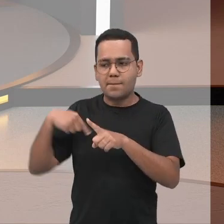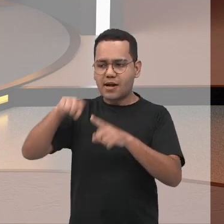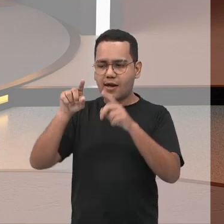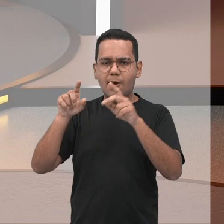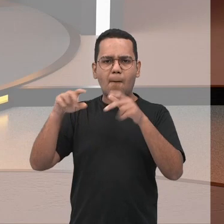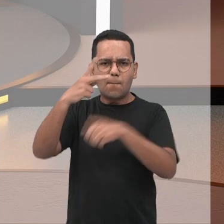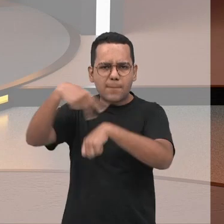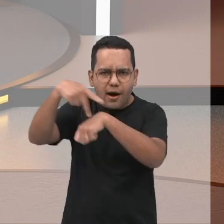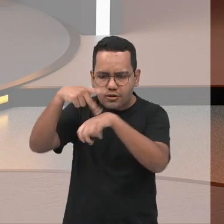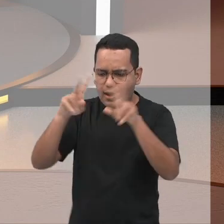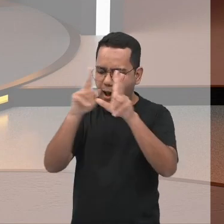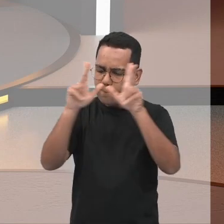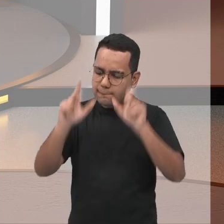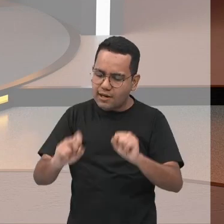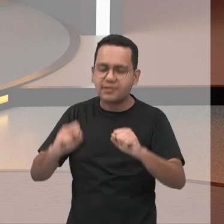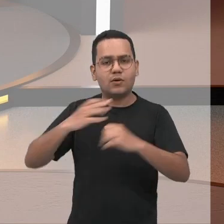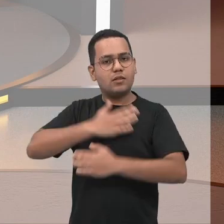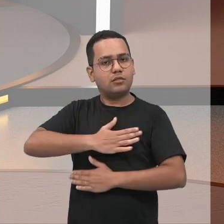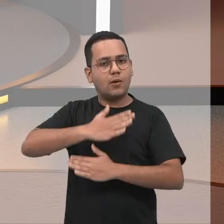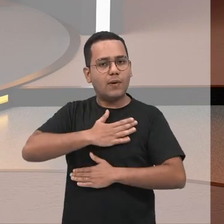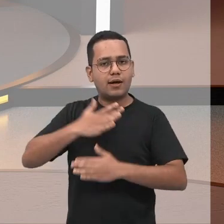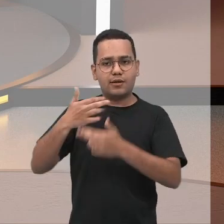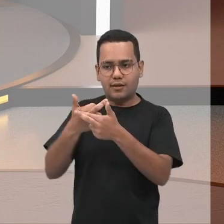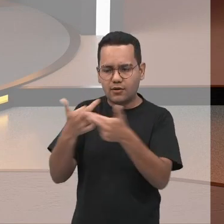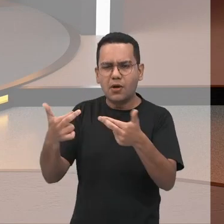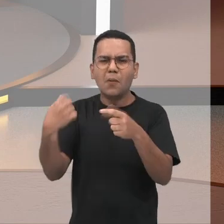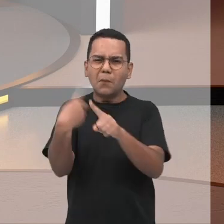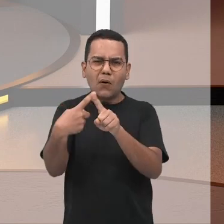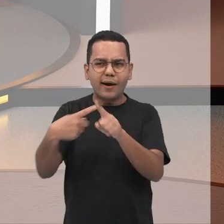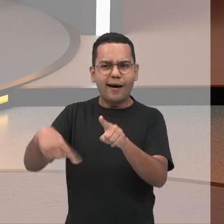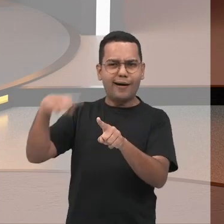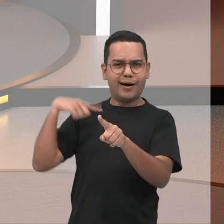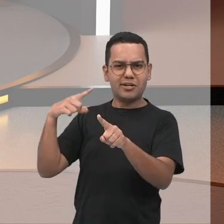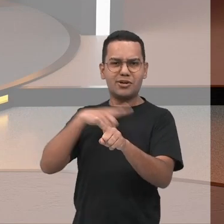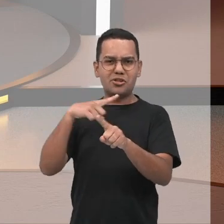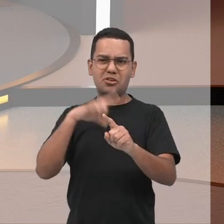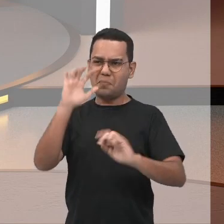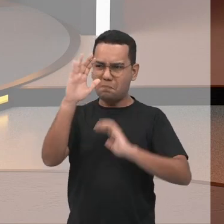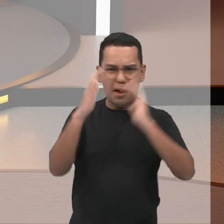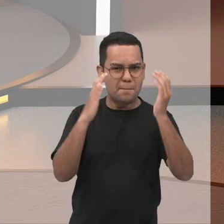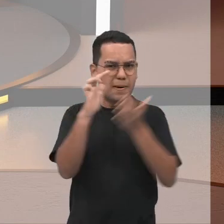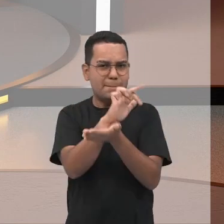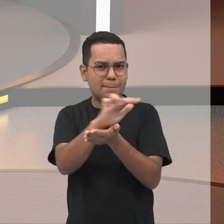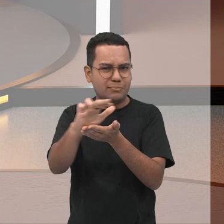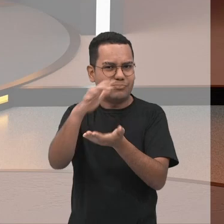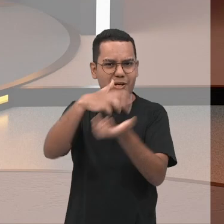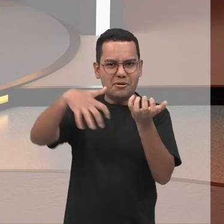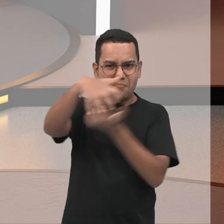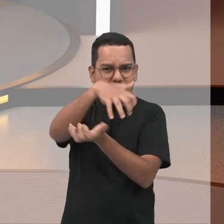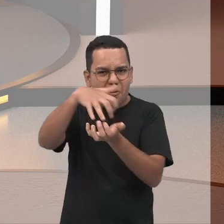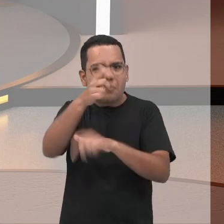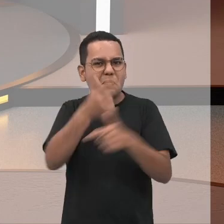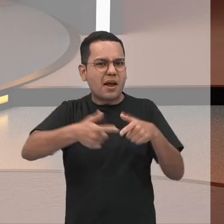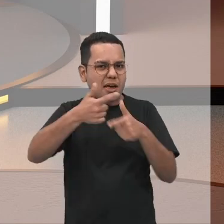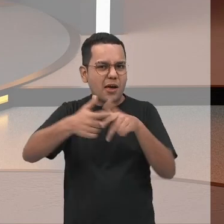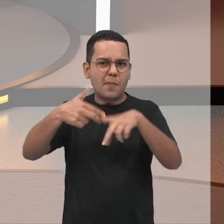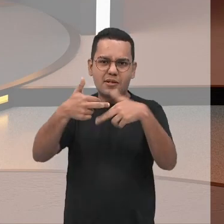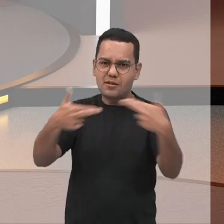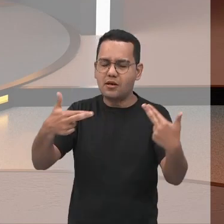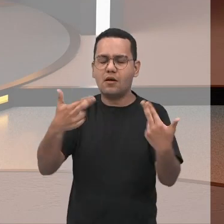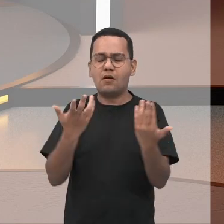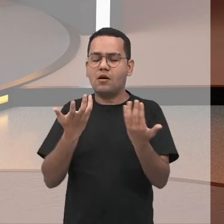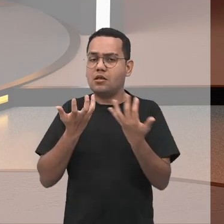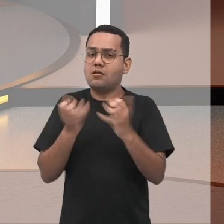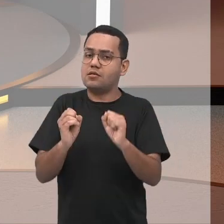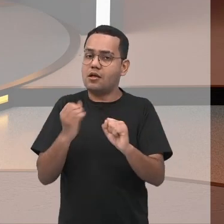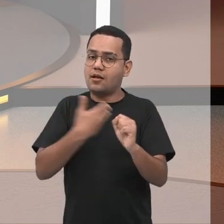que estava muito em revoltas, muitas lutas, muitas revoltas, muita decepção também com o governo. E